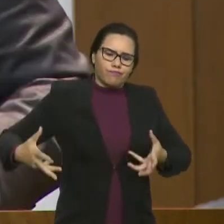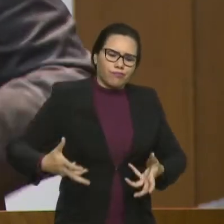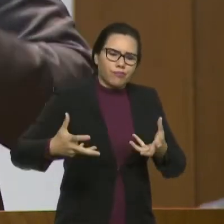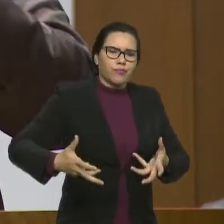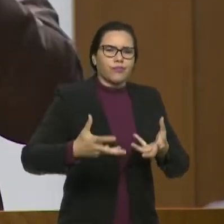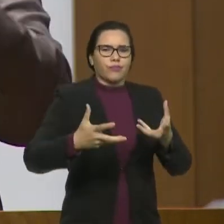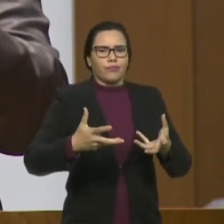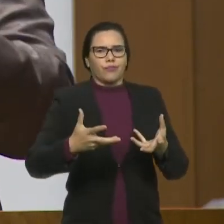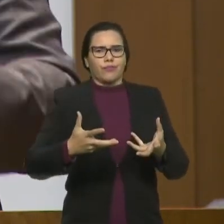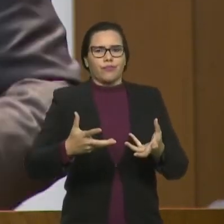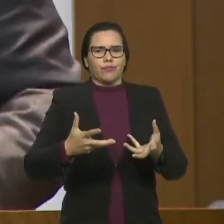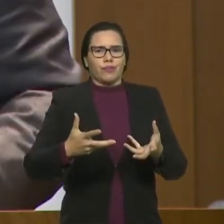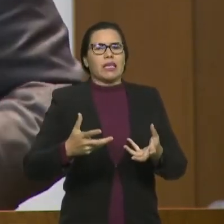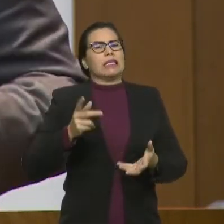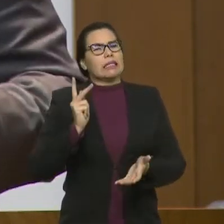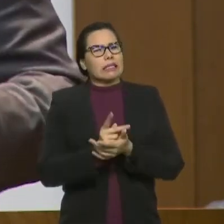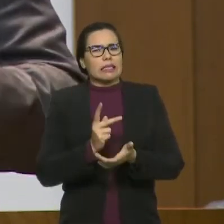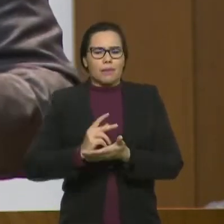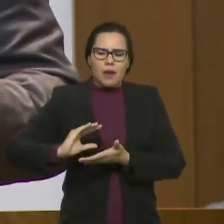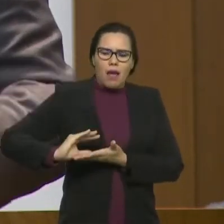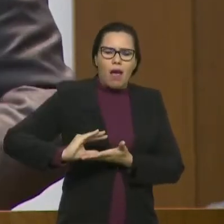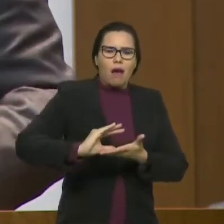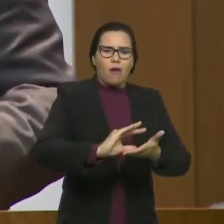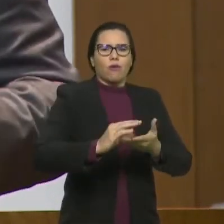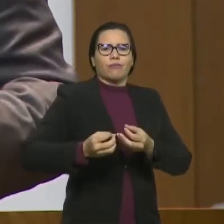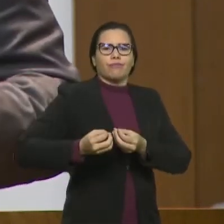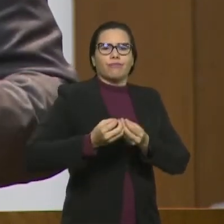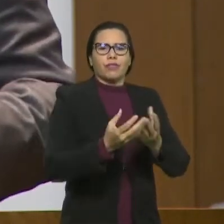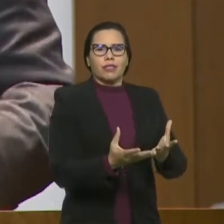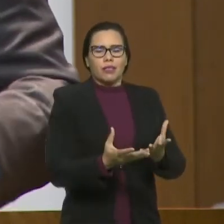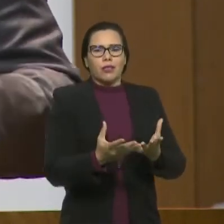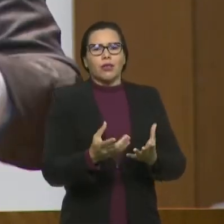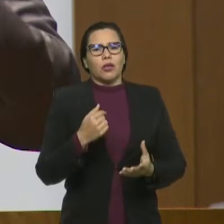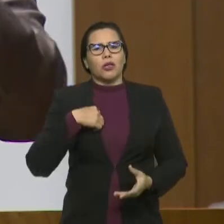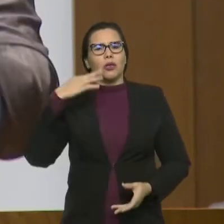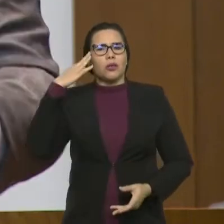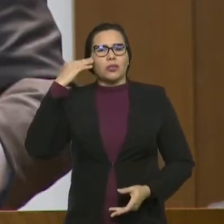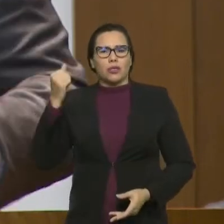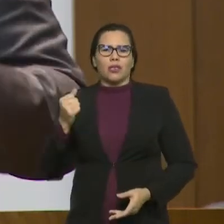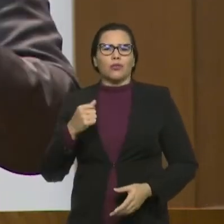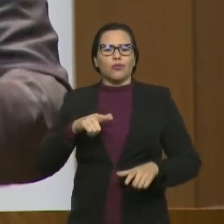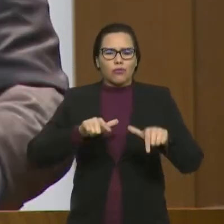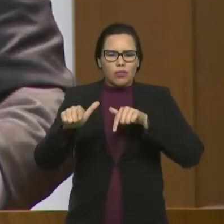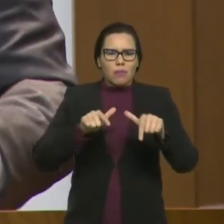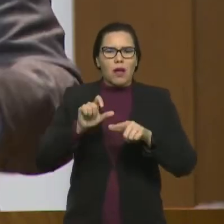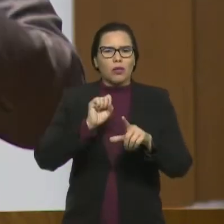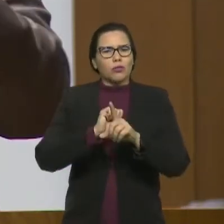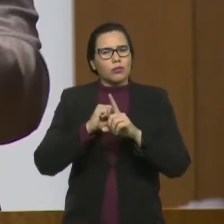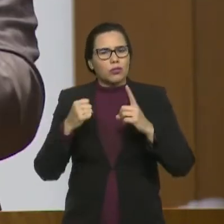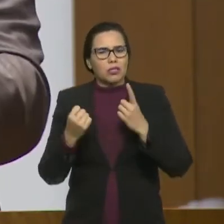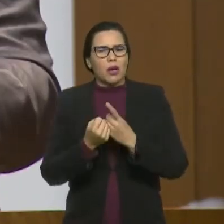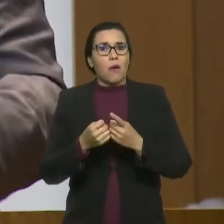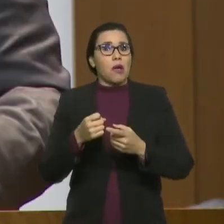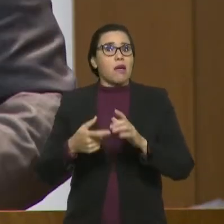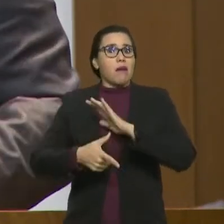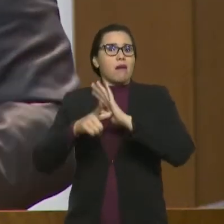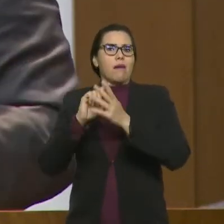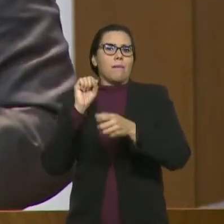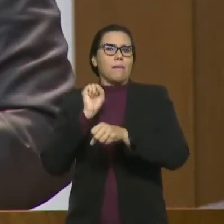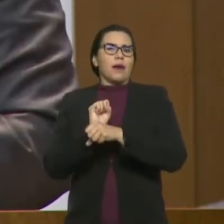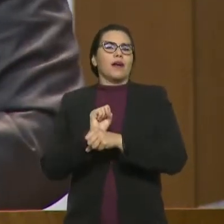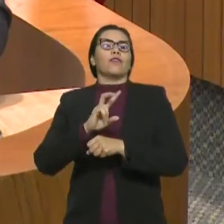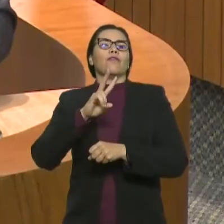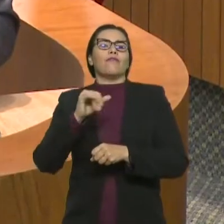que esses trabalhos sociais serão fortalecidos e a Alumar, com certeza, fará muito mais pelo nosso estado, pela nossa